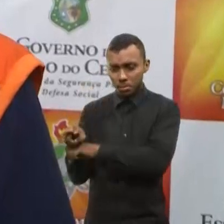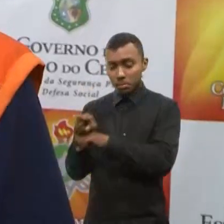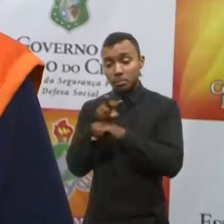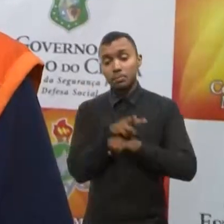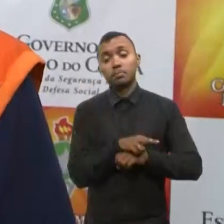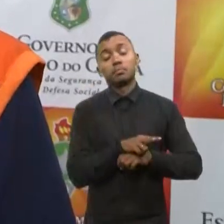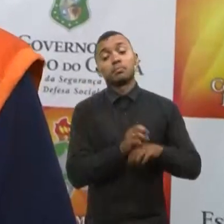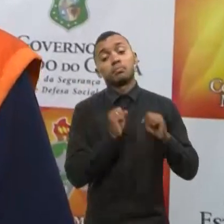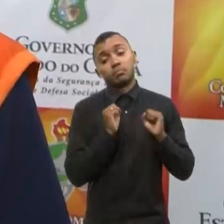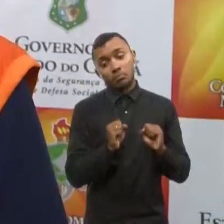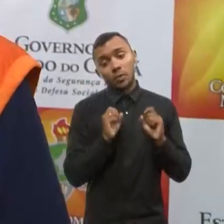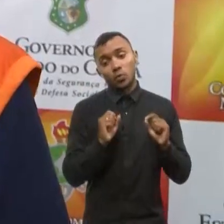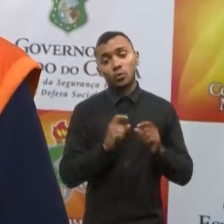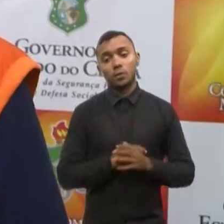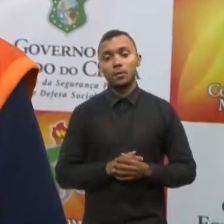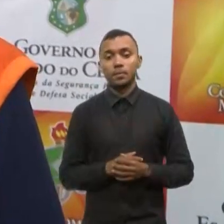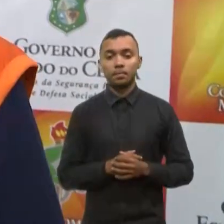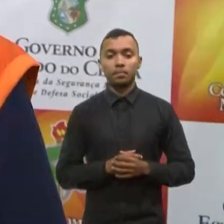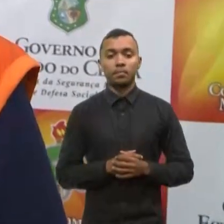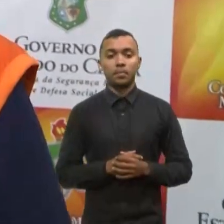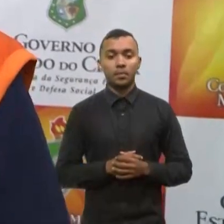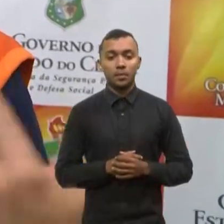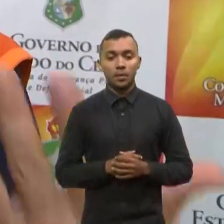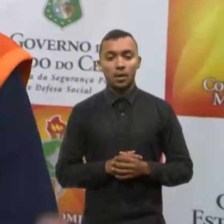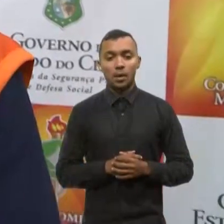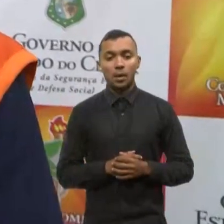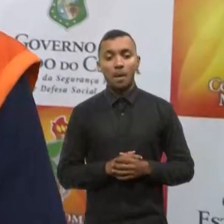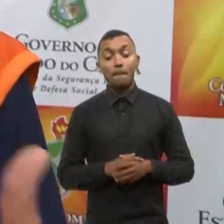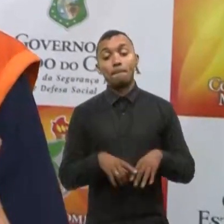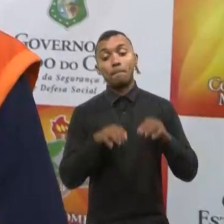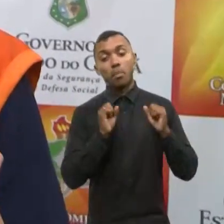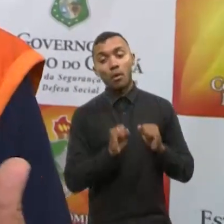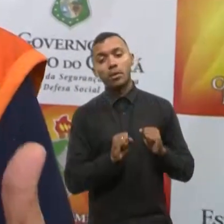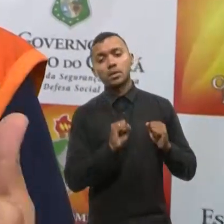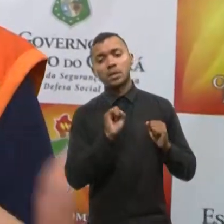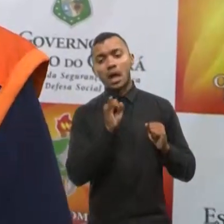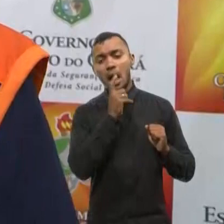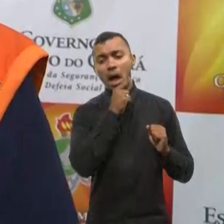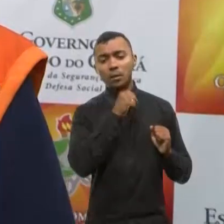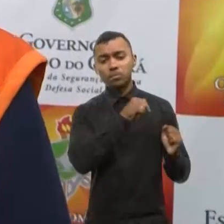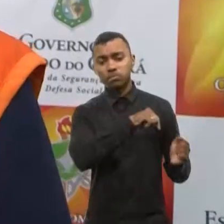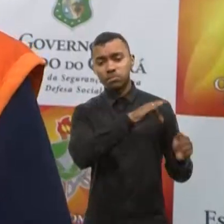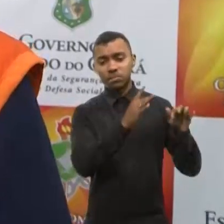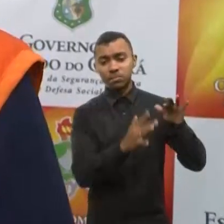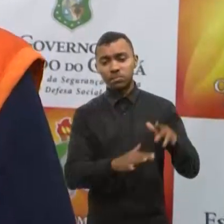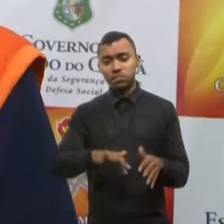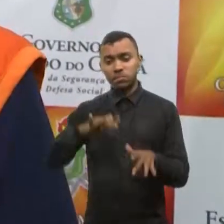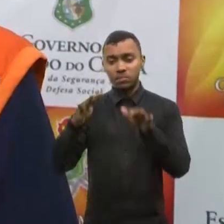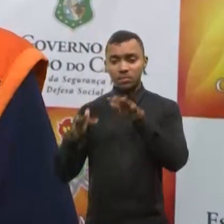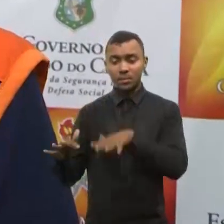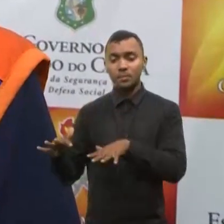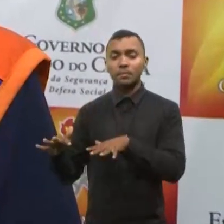até garantir que o tipo de barragem, por mais que ela fosse de aterro, ela teria